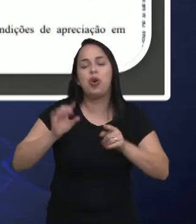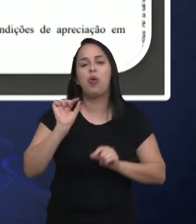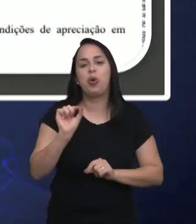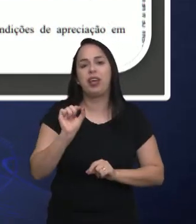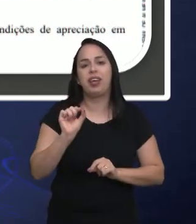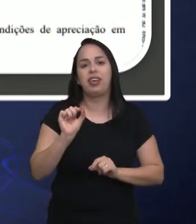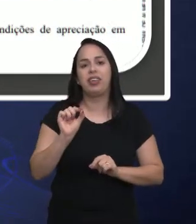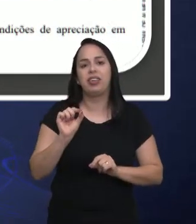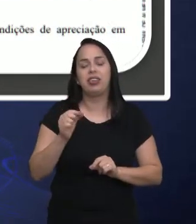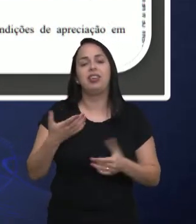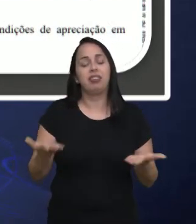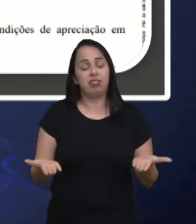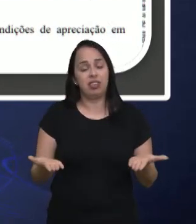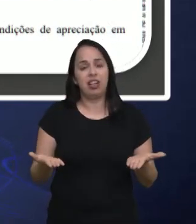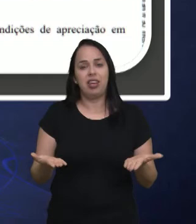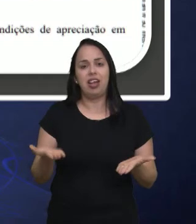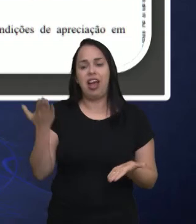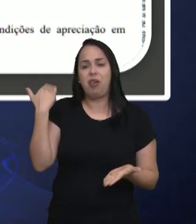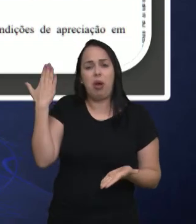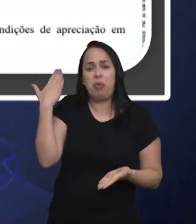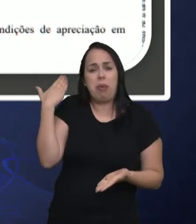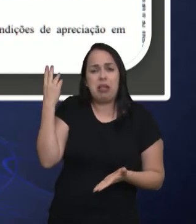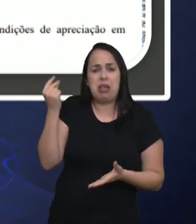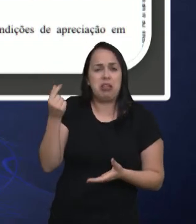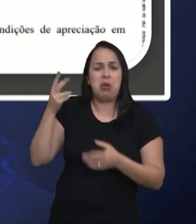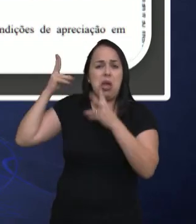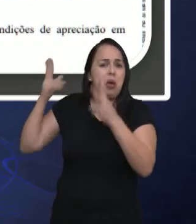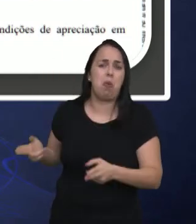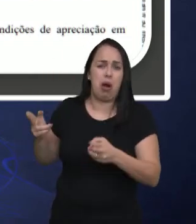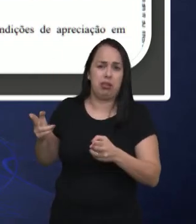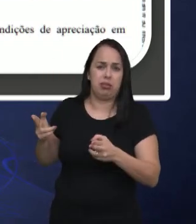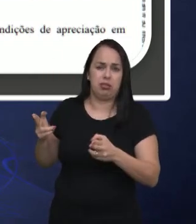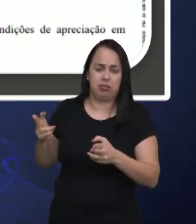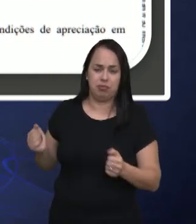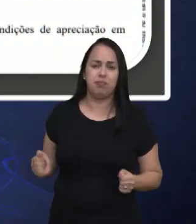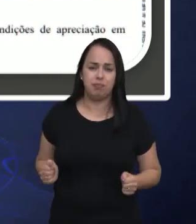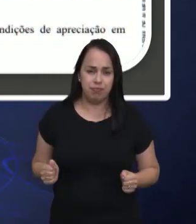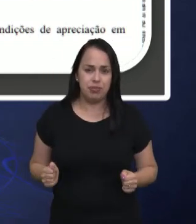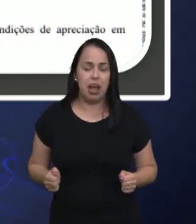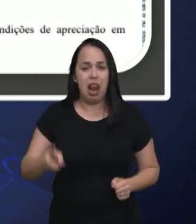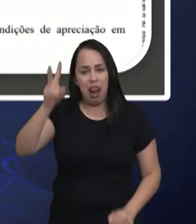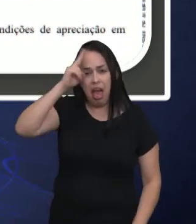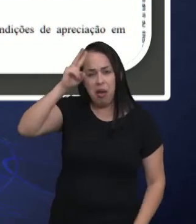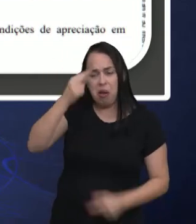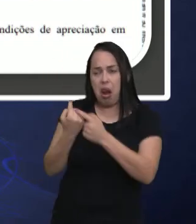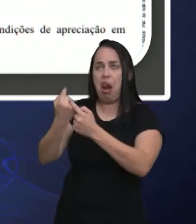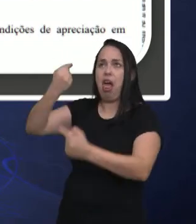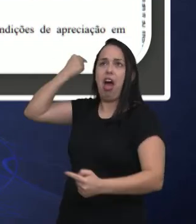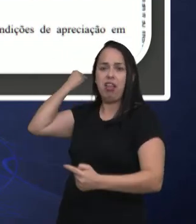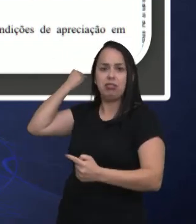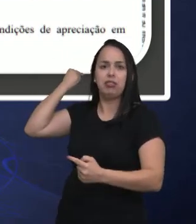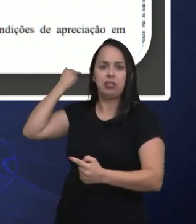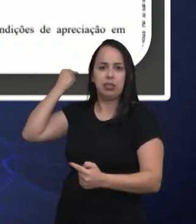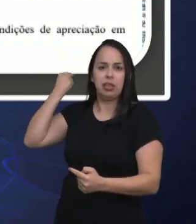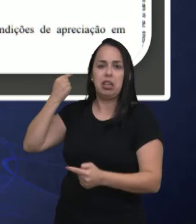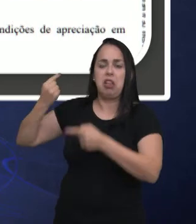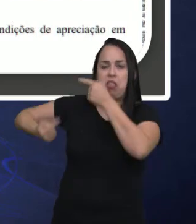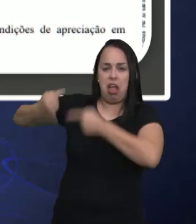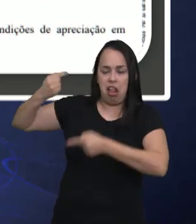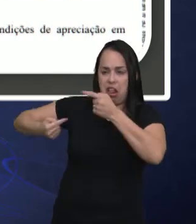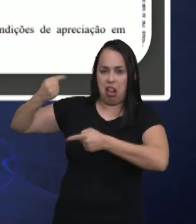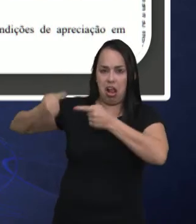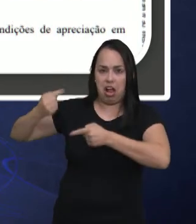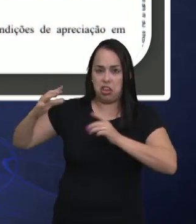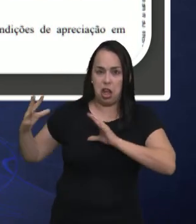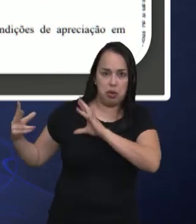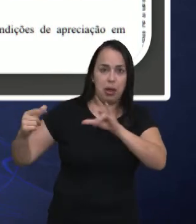apareceu aqui. Como foi na lei de zoneamento lá atrás, no plano diretor. Né? Lembra lá atrás, quando se discutiu com todo mundo e depois